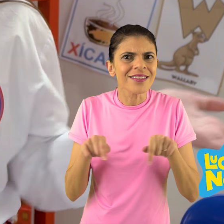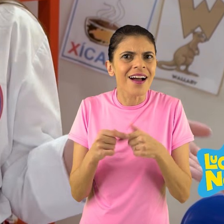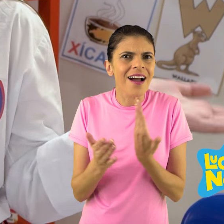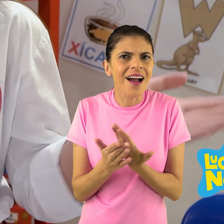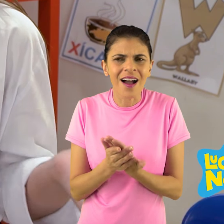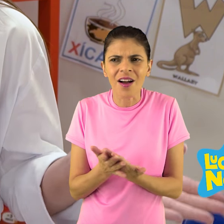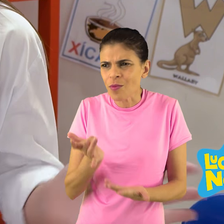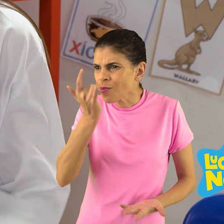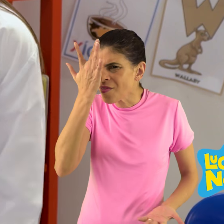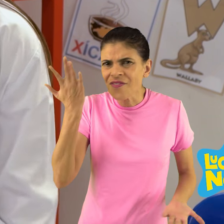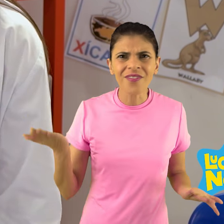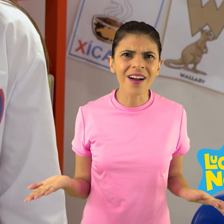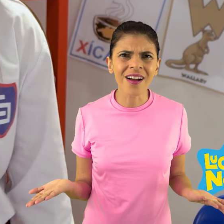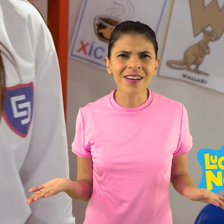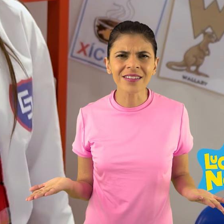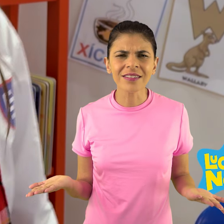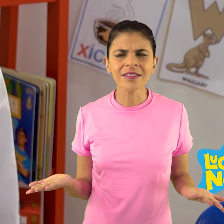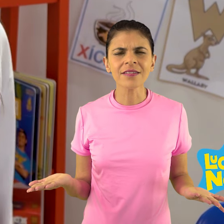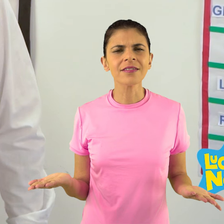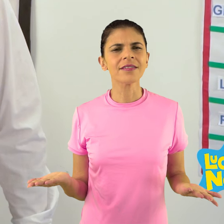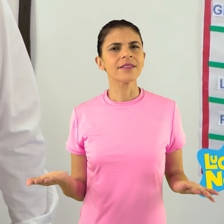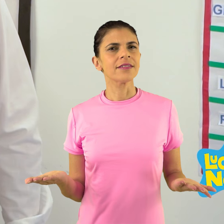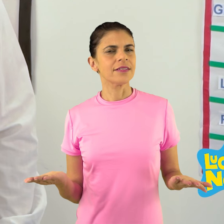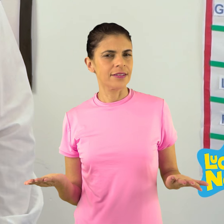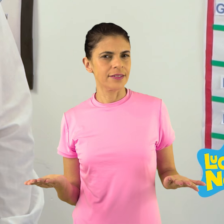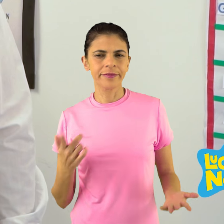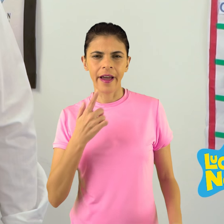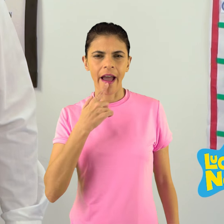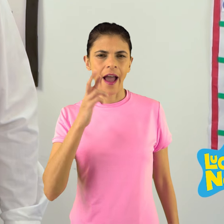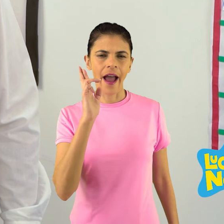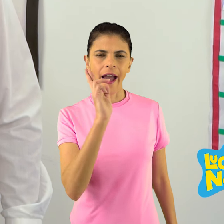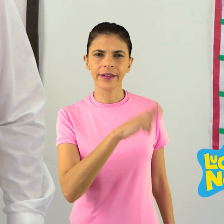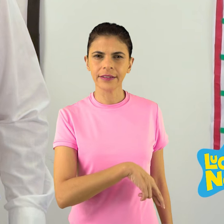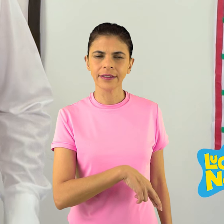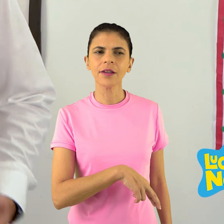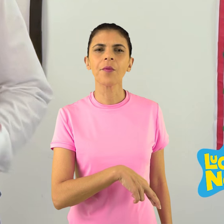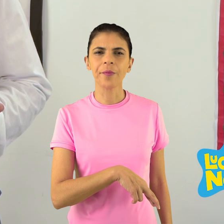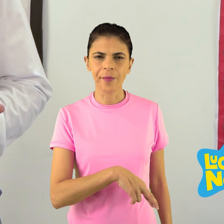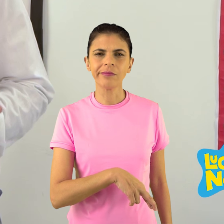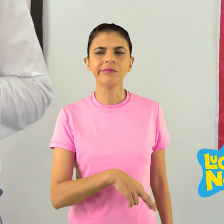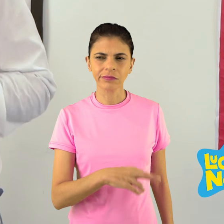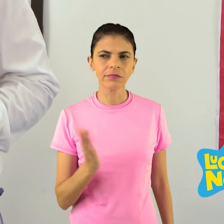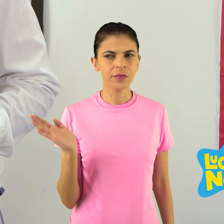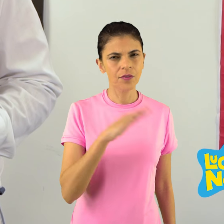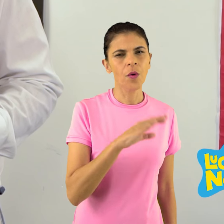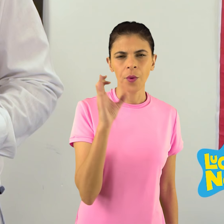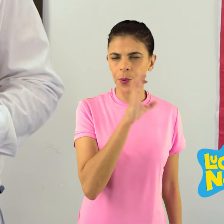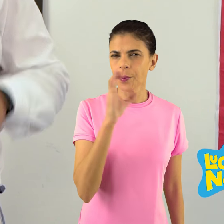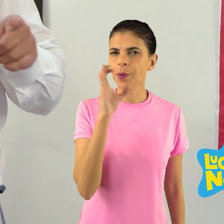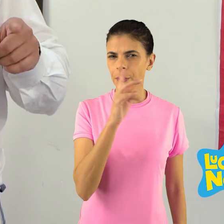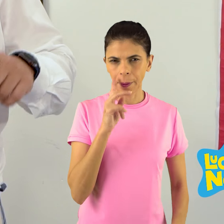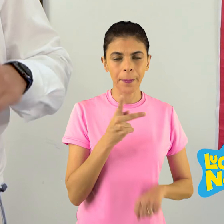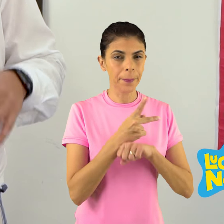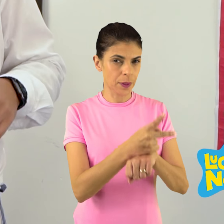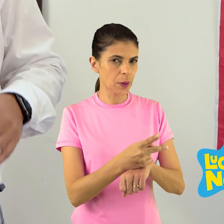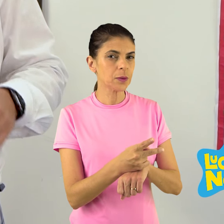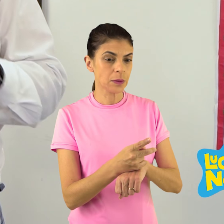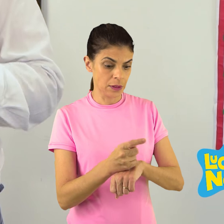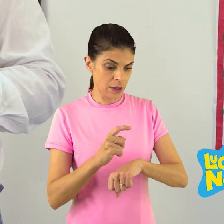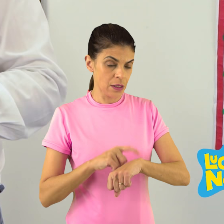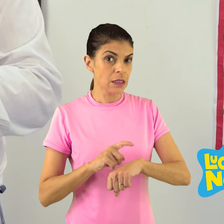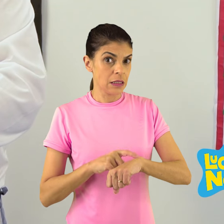Ia ser muito fácil. Tem razão. Por isso que a gente precisa encontrar eles bem rápido. Lembre-se que o